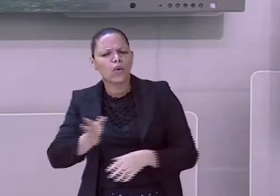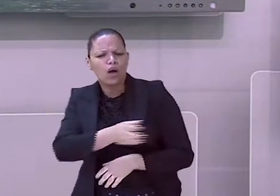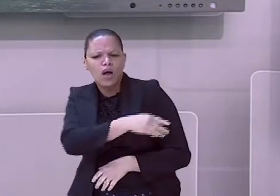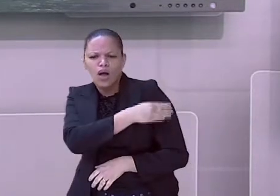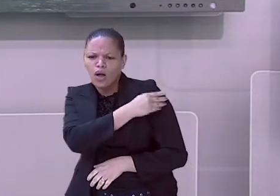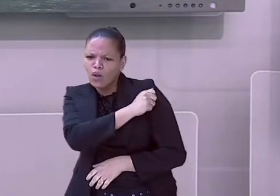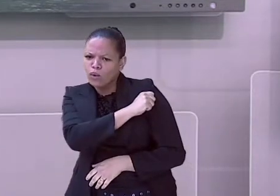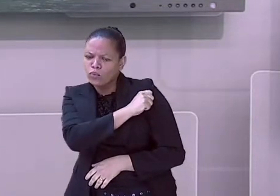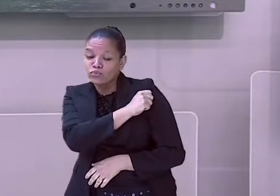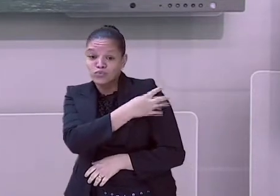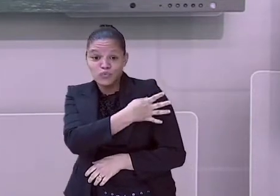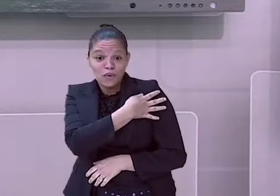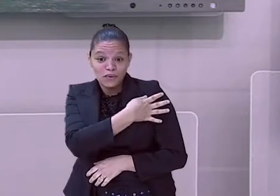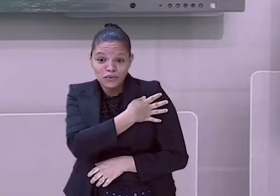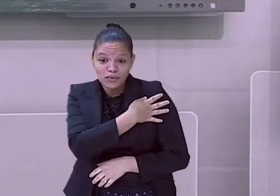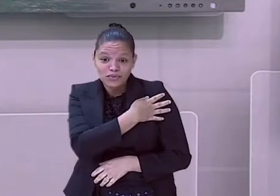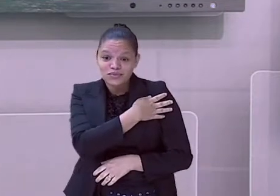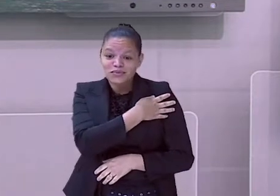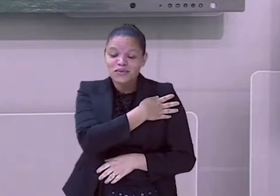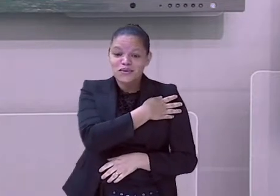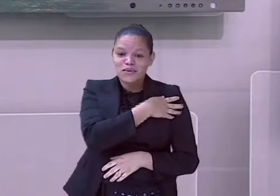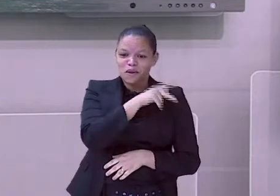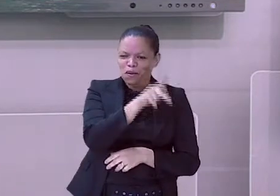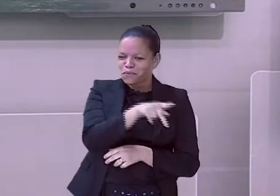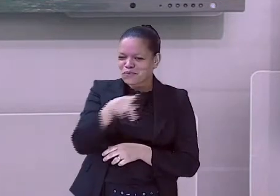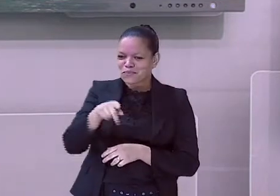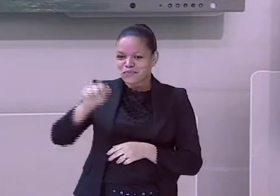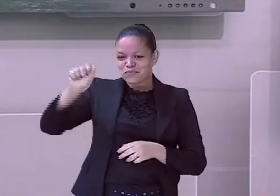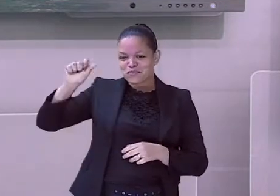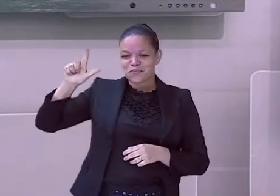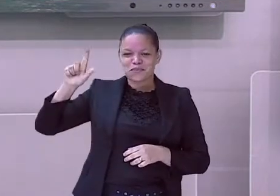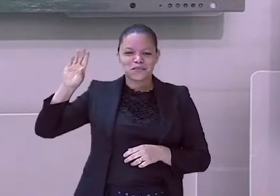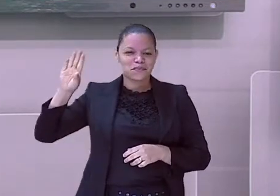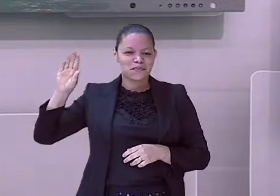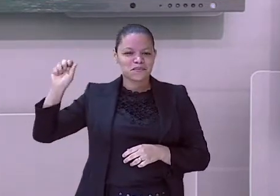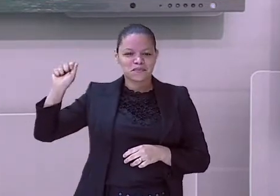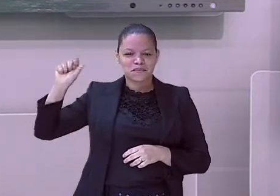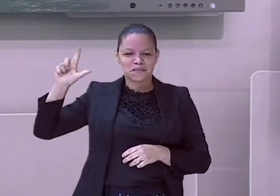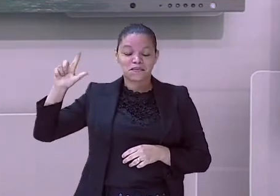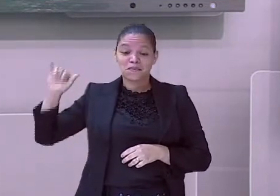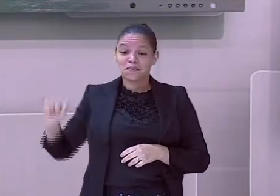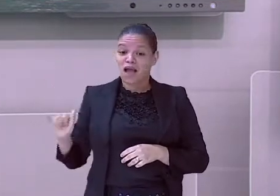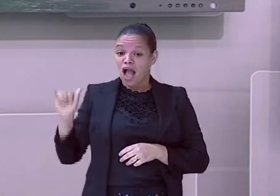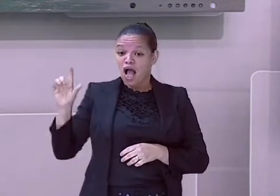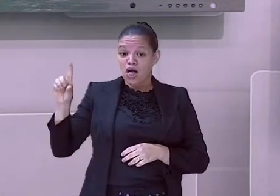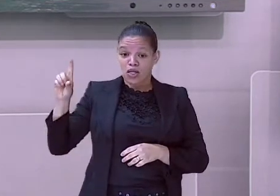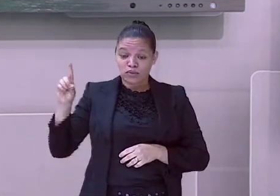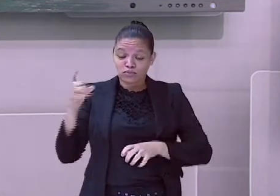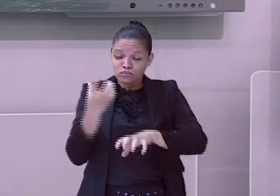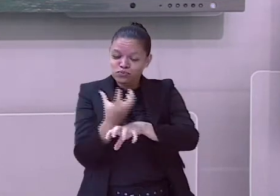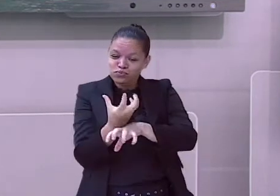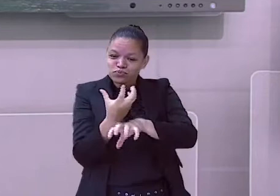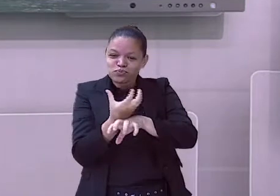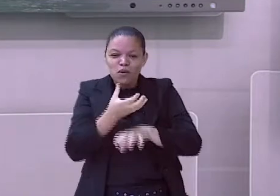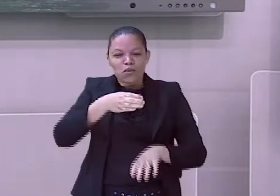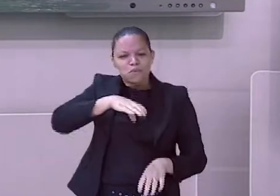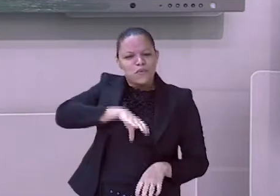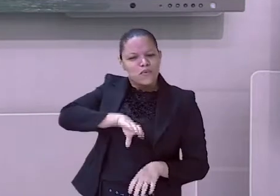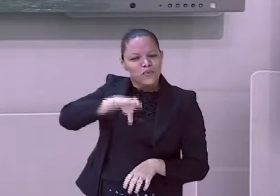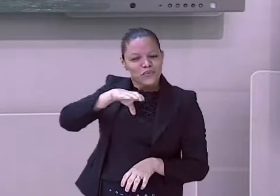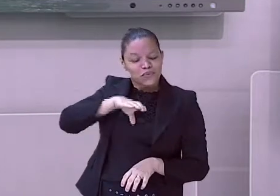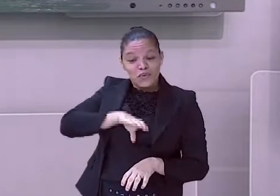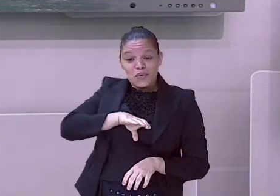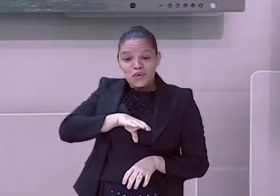estudantes do quarto ano, eu sou a professora Albalide, do componente curricular de língua